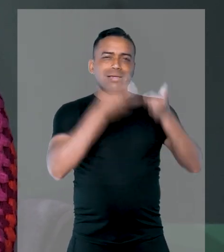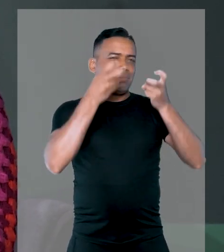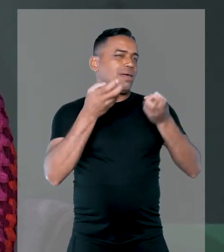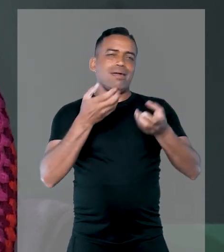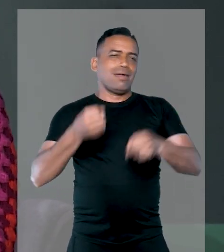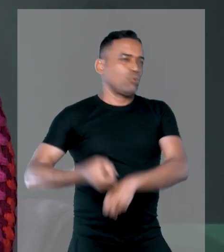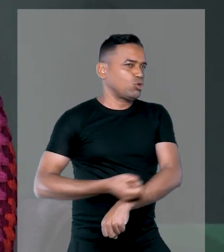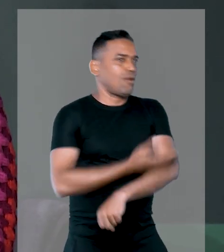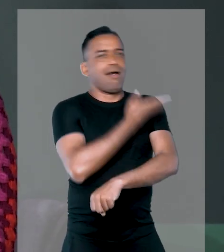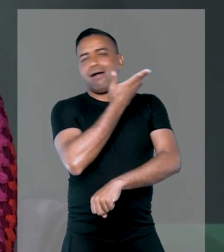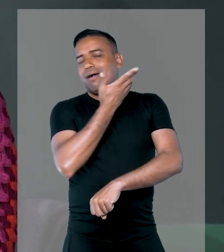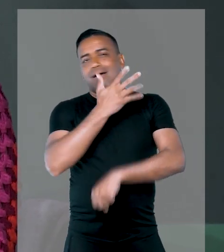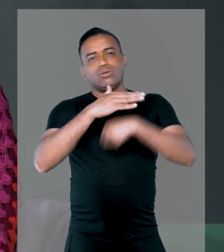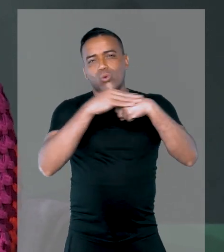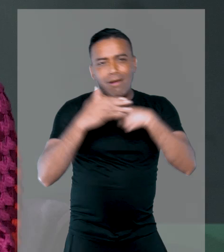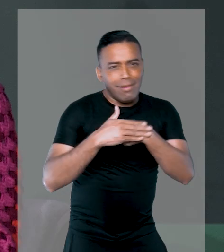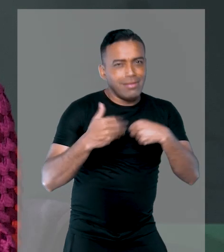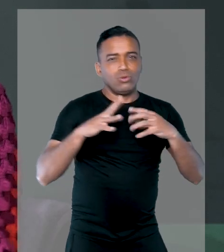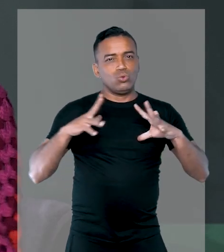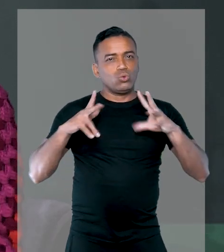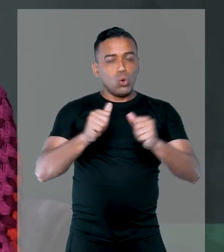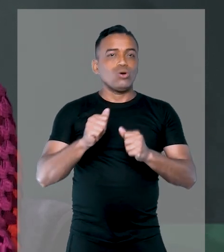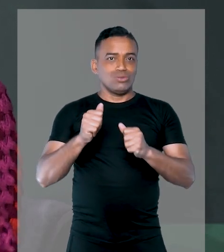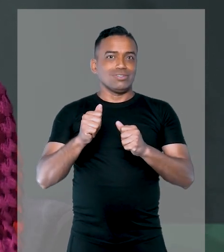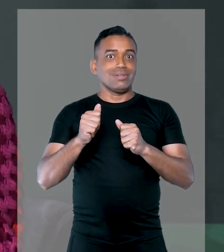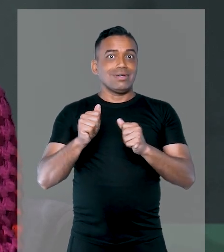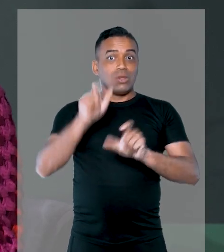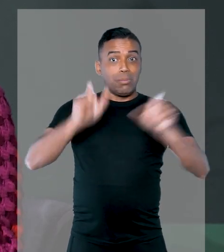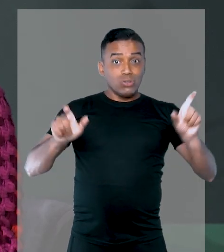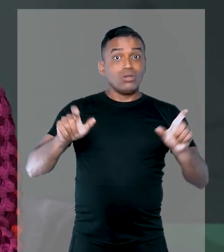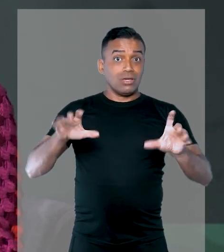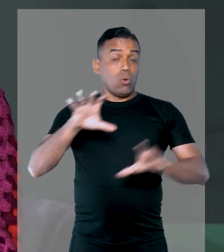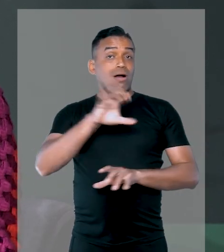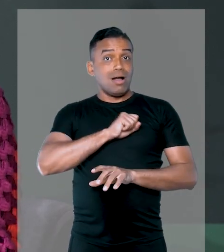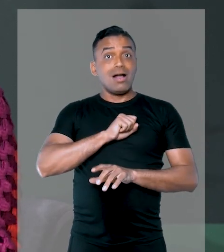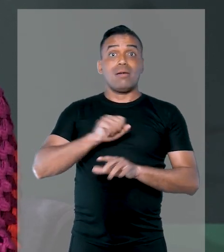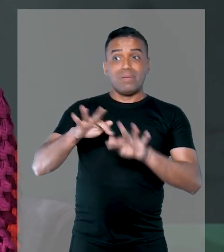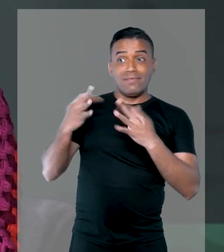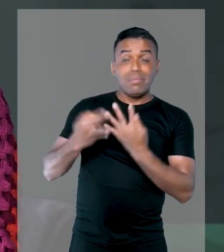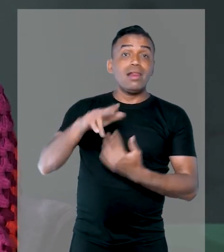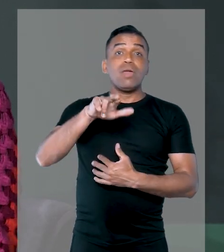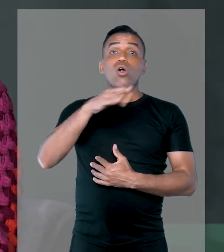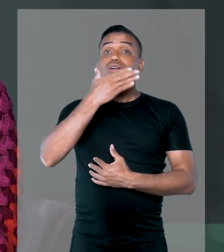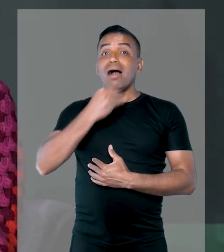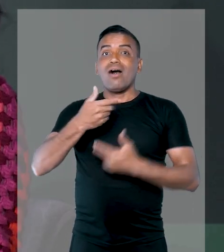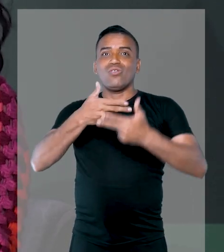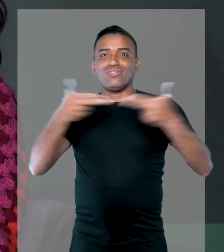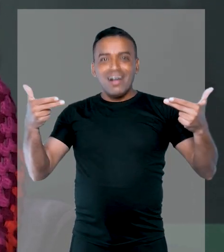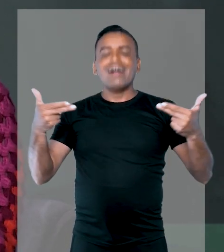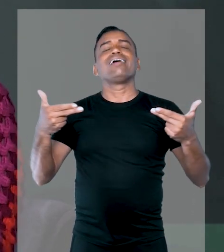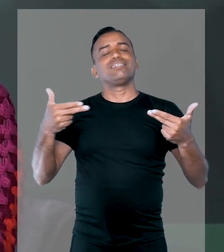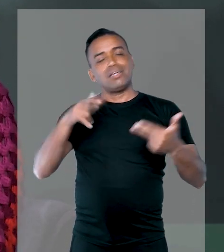eu fico emocionada, justamente porque, como eu falei, são pessoas que eu amo muito. Eu acho que meus irmãos são as pessoas que eu mais amo nesse mundo, por isso que eu fiquei